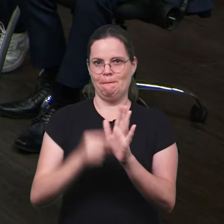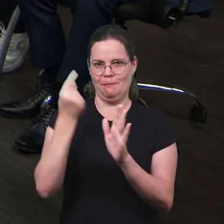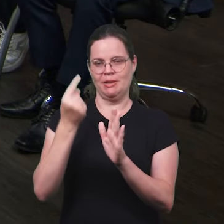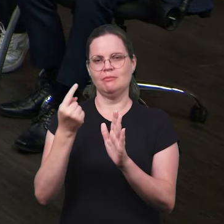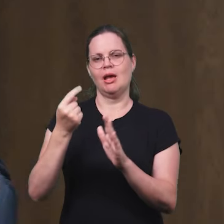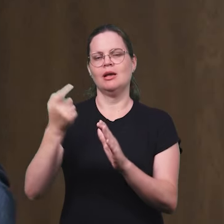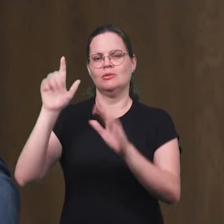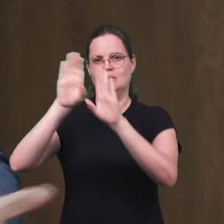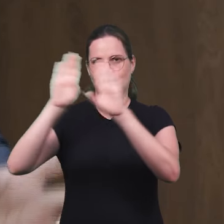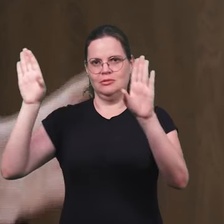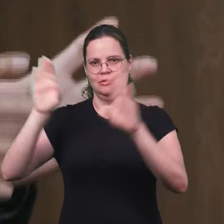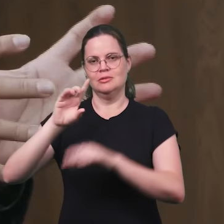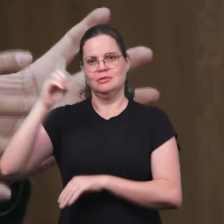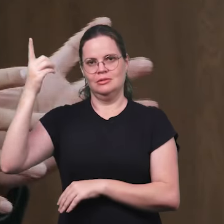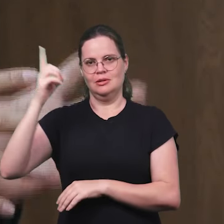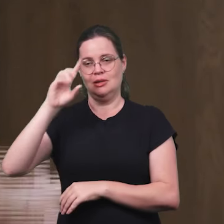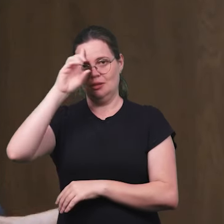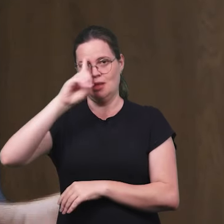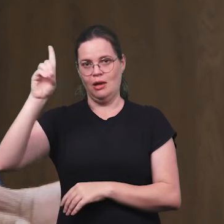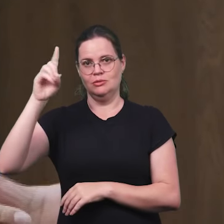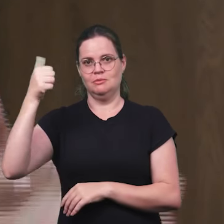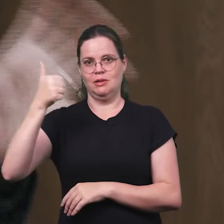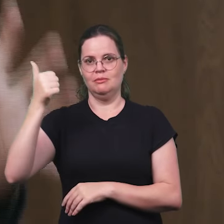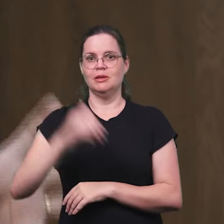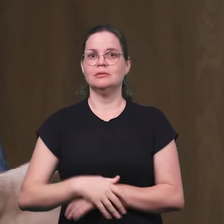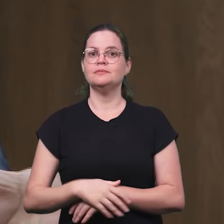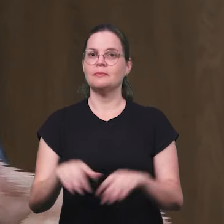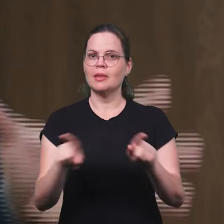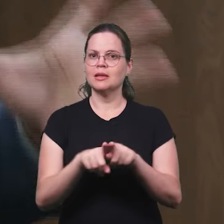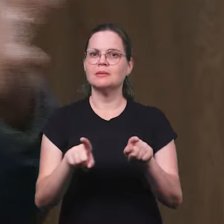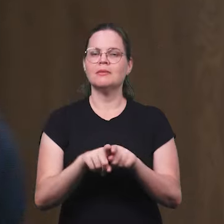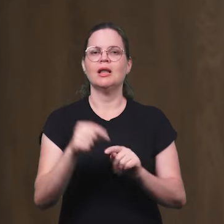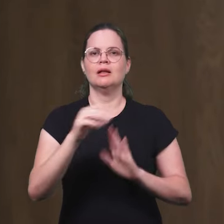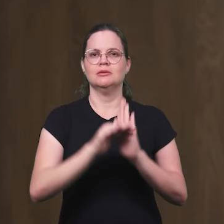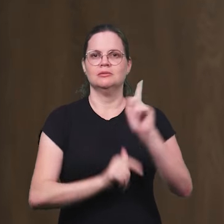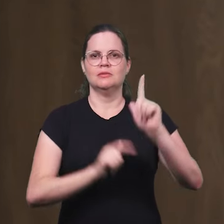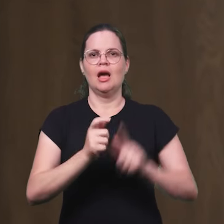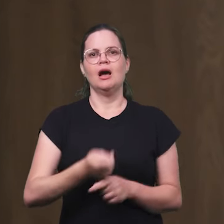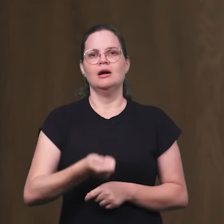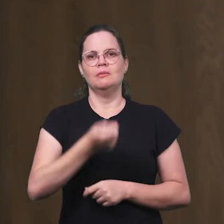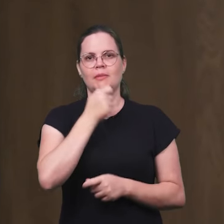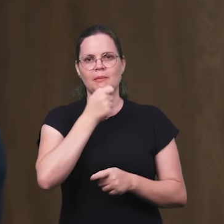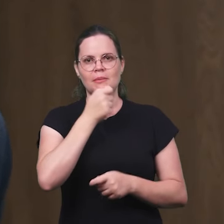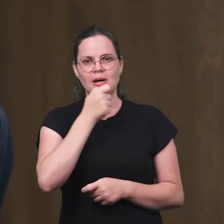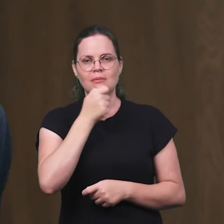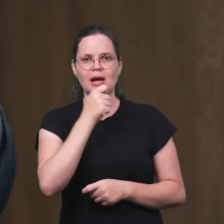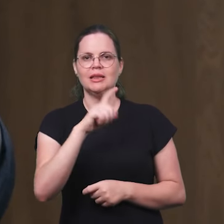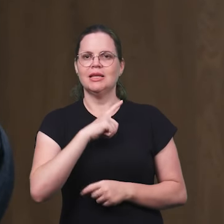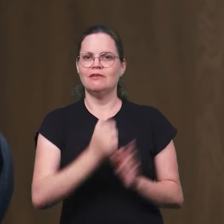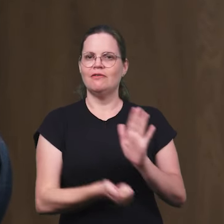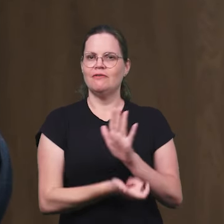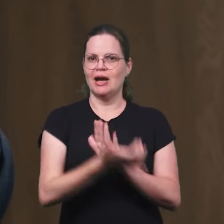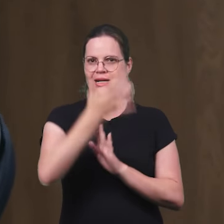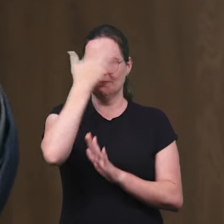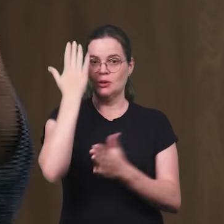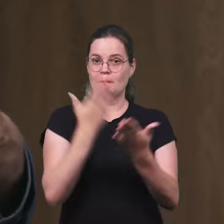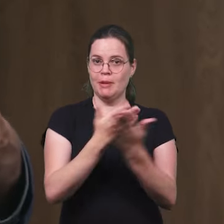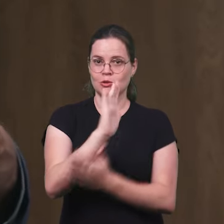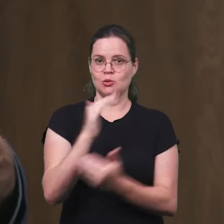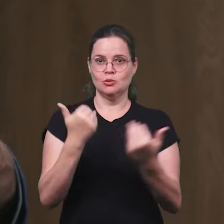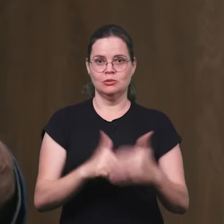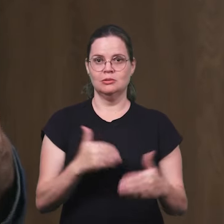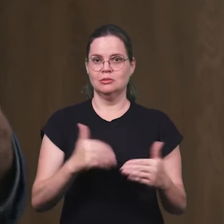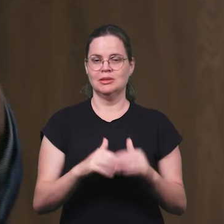nosso programa Foco nos Concursos, nós entrevistamos vários irmãos já aprovados em concursos públicos. E é unânime.